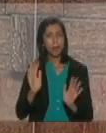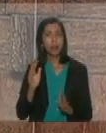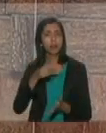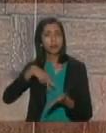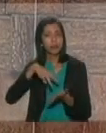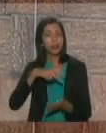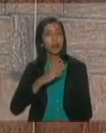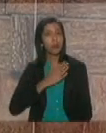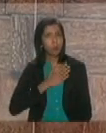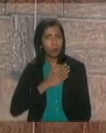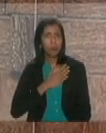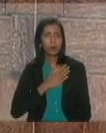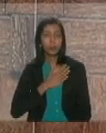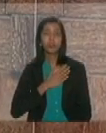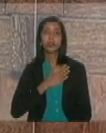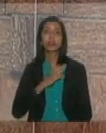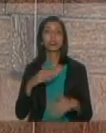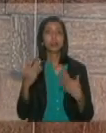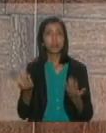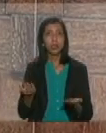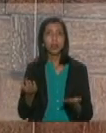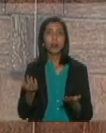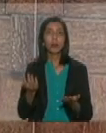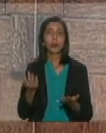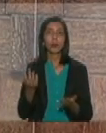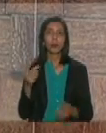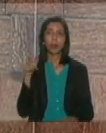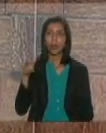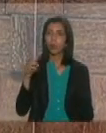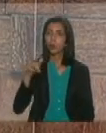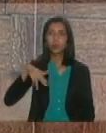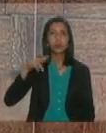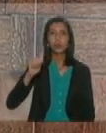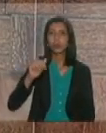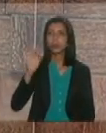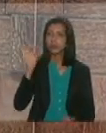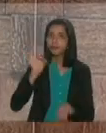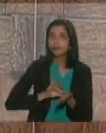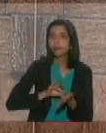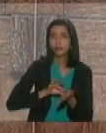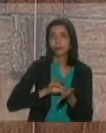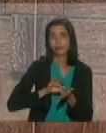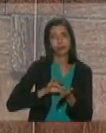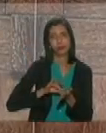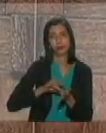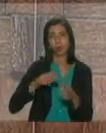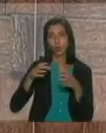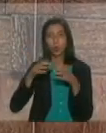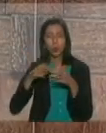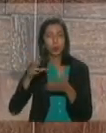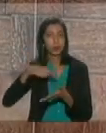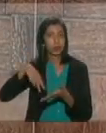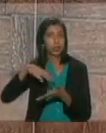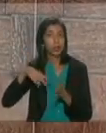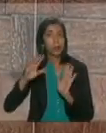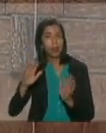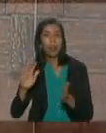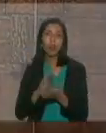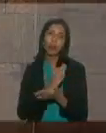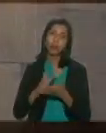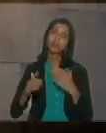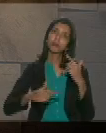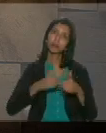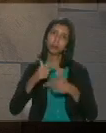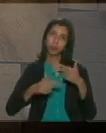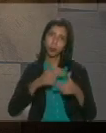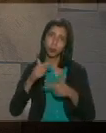dança muito forte, né? Então, na Carlota Portela, eu nunca fui efetivamente do Vacilodance ou do grupo, mas, assim, fiz alguns trabalhos.